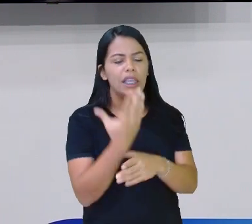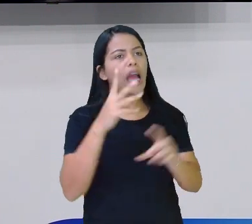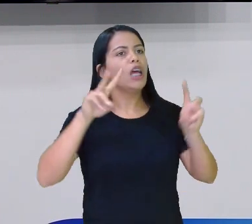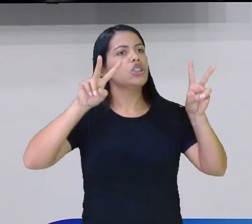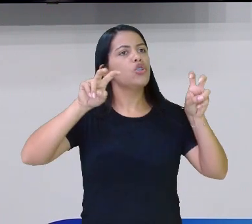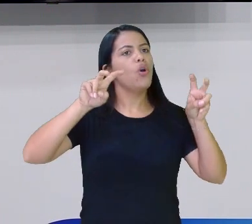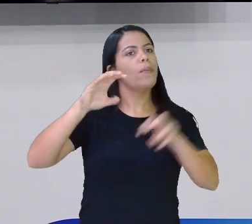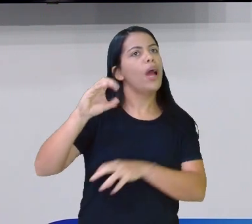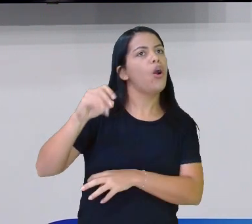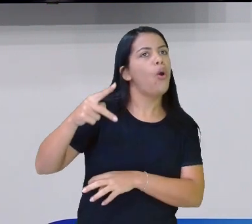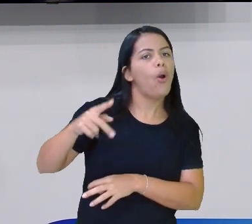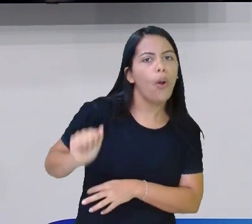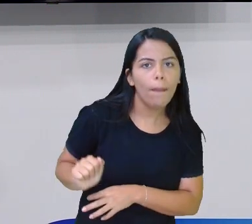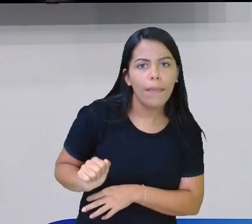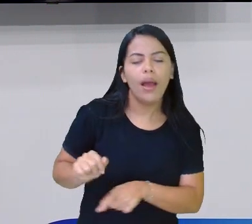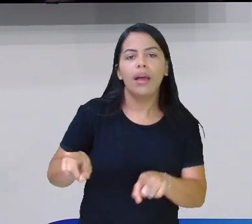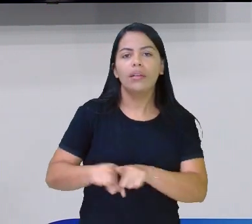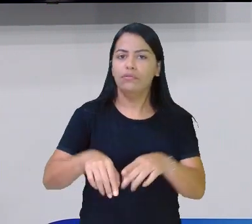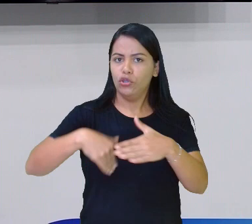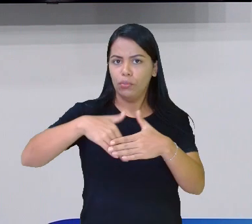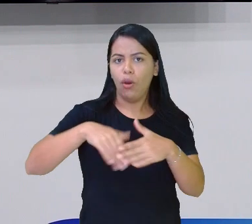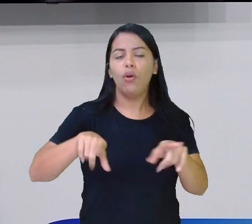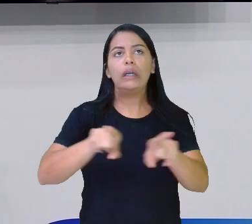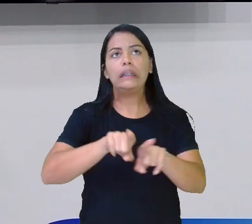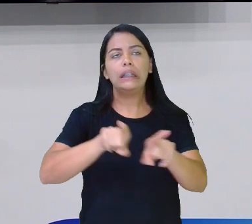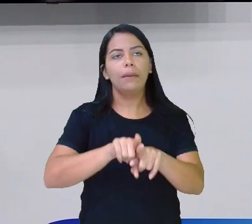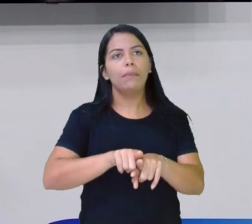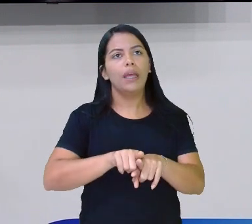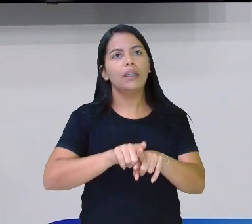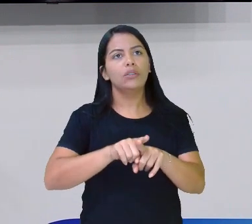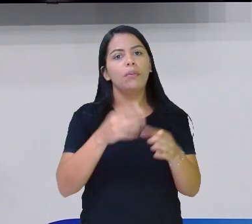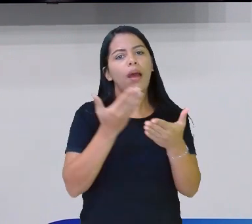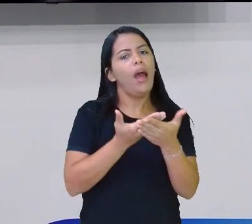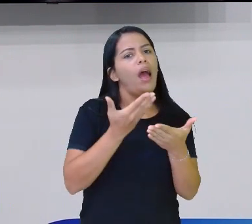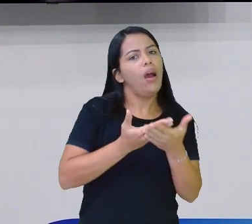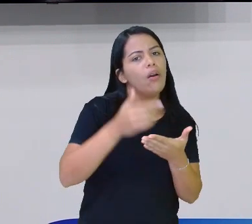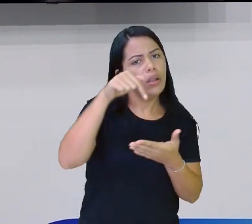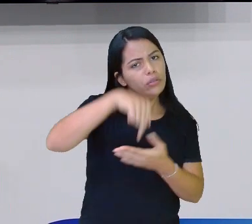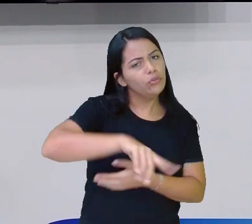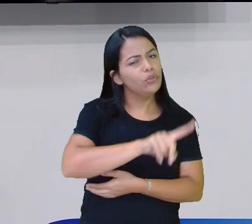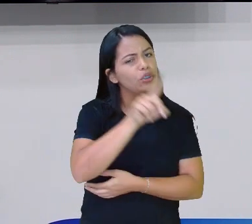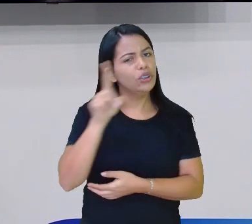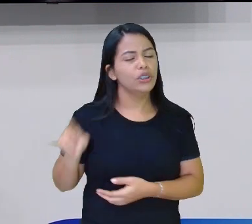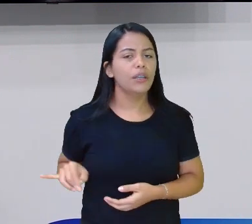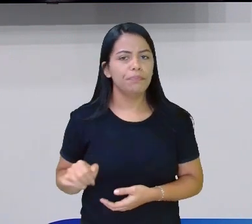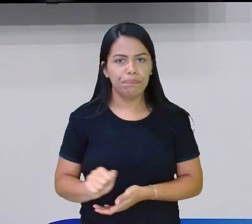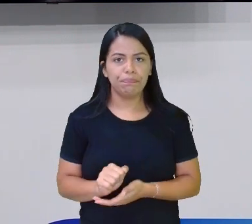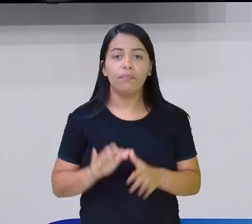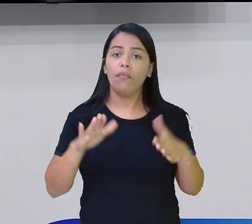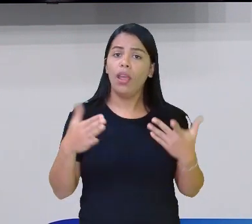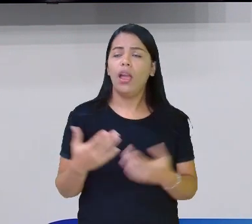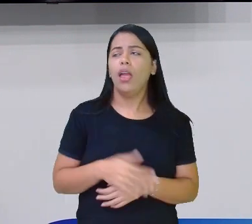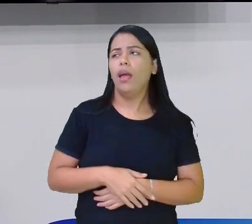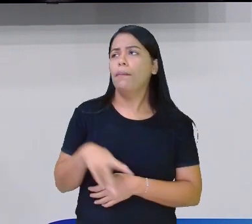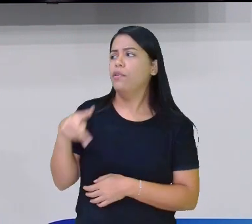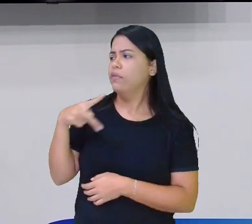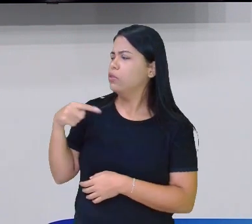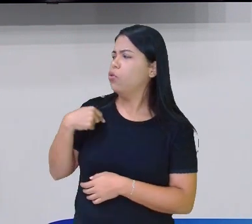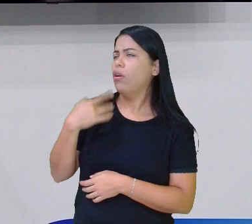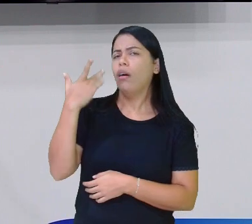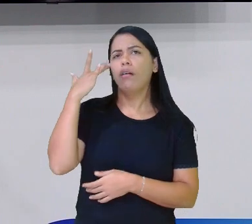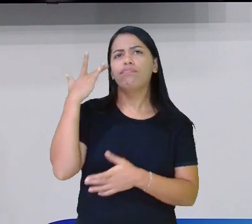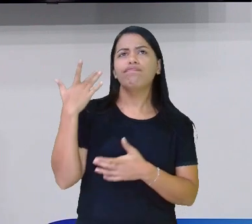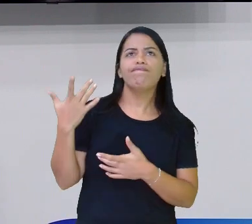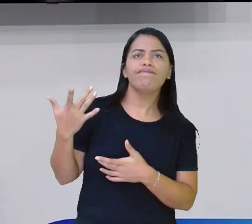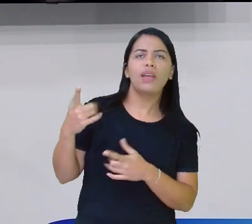Copa, criar tirinhas sobre a aula do dia. E aí? Professora, eu até pensei, mas eu não sei